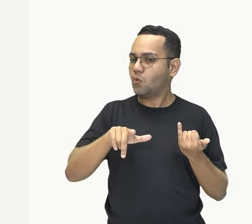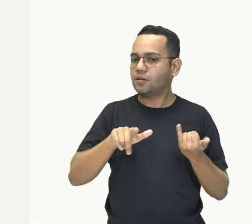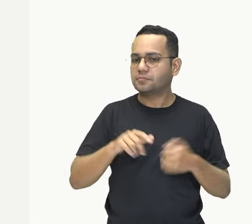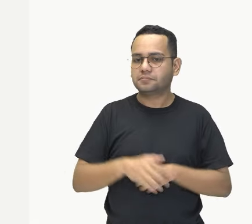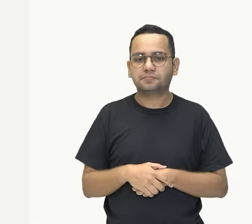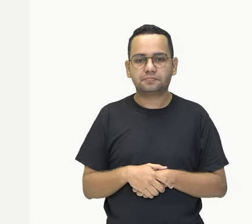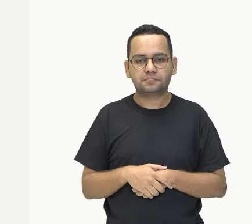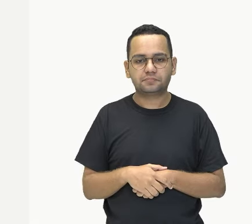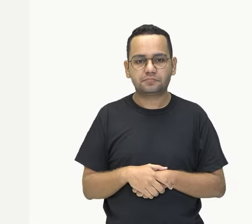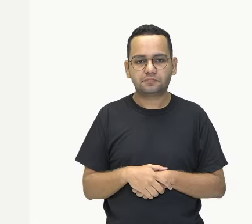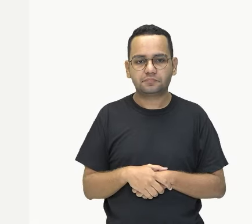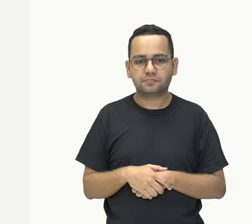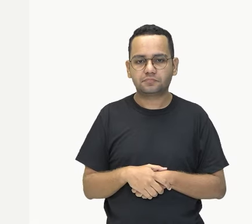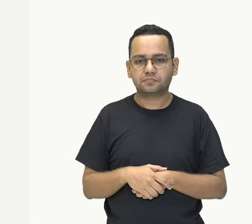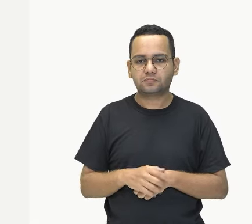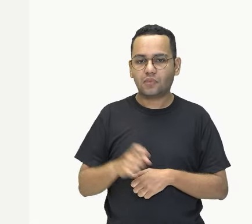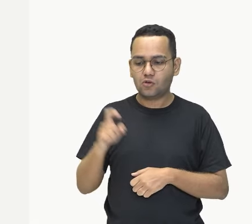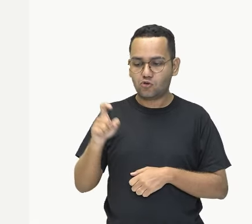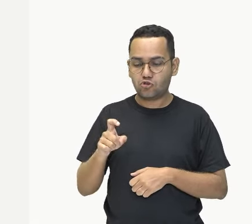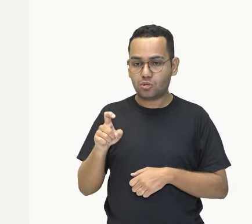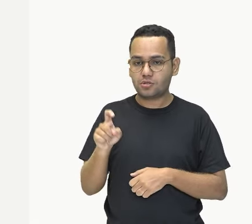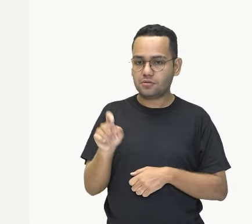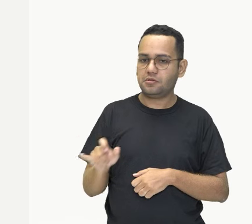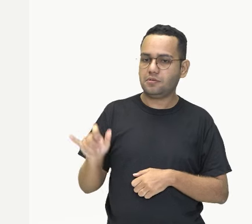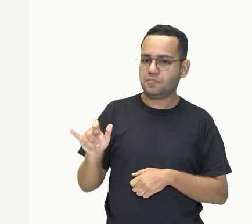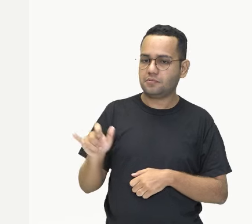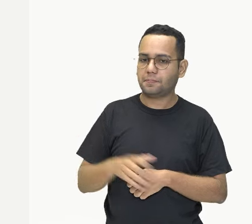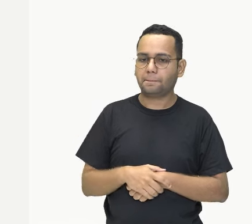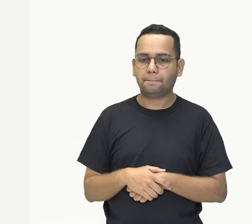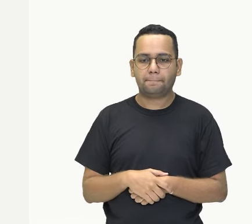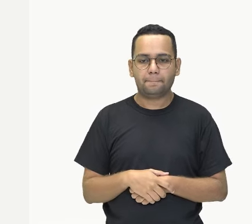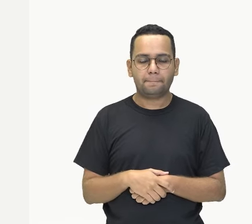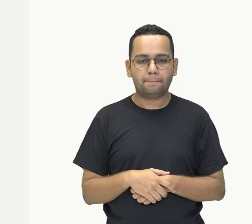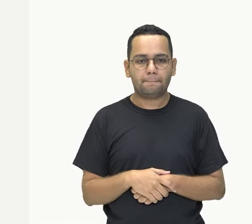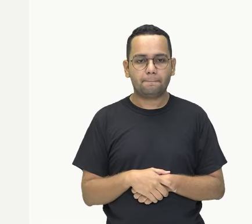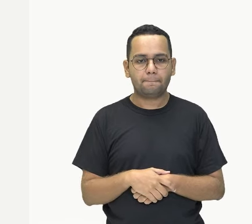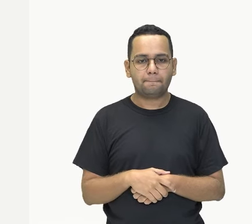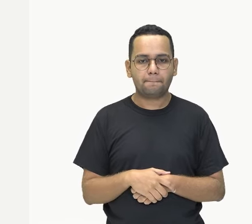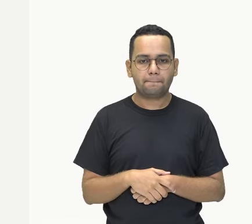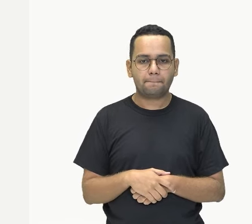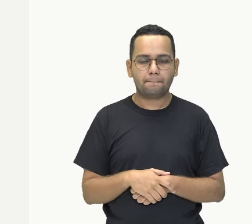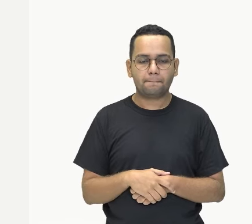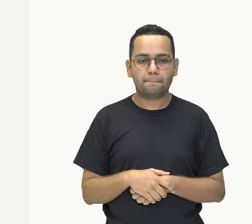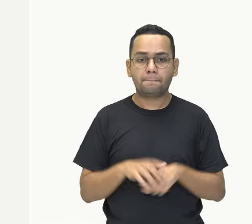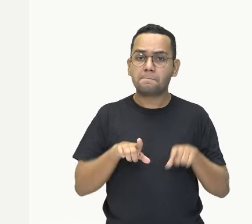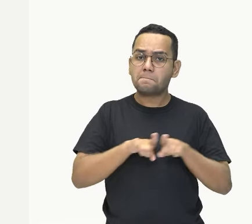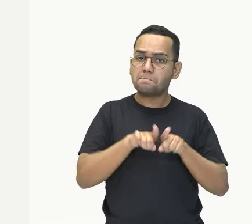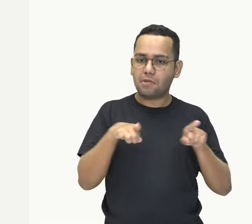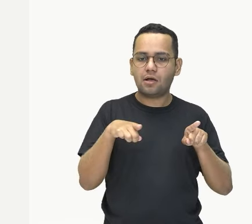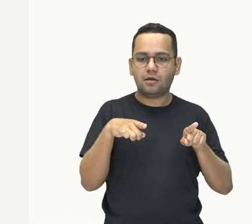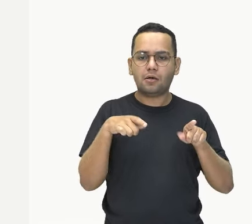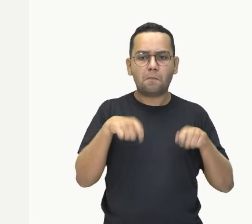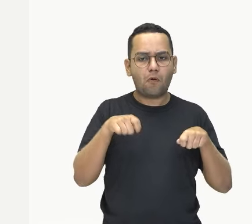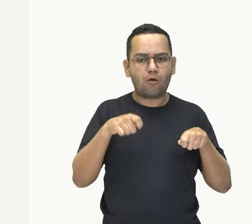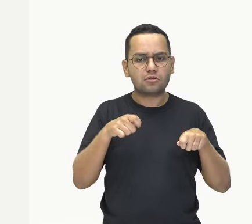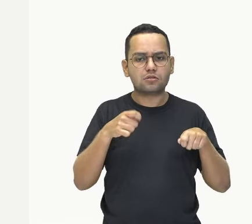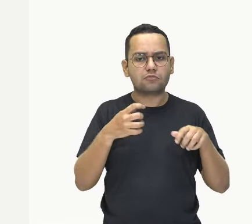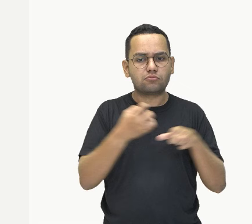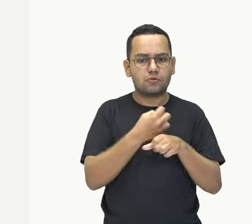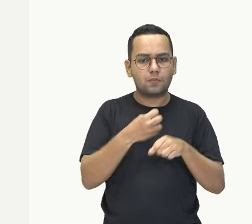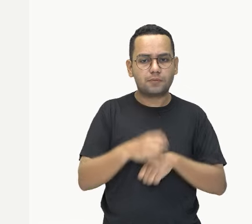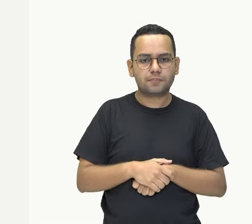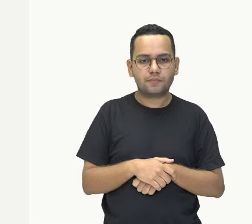sei que eu tenho do x e eu sei que eu tenho o y. Porém, o x eu vou poder multiplicar, né? Aqui eu